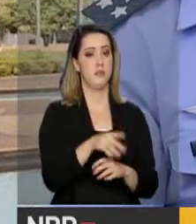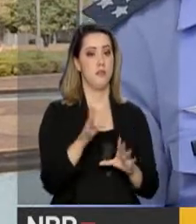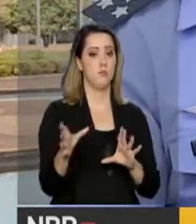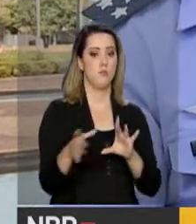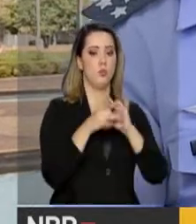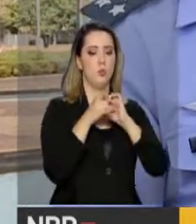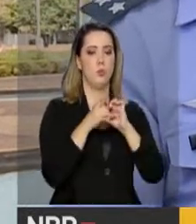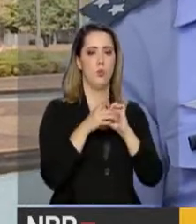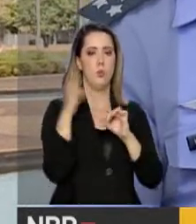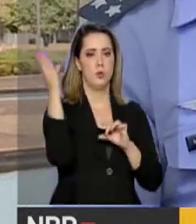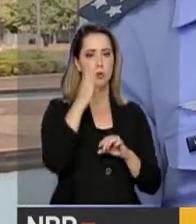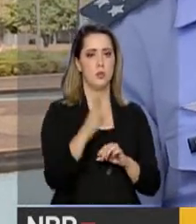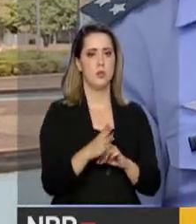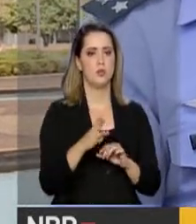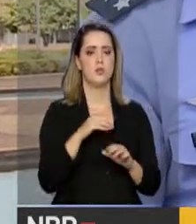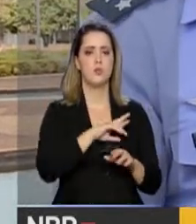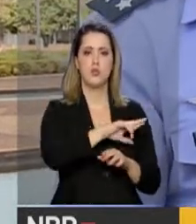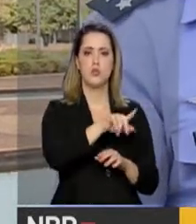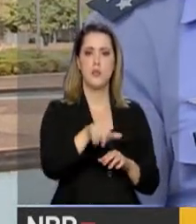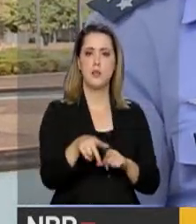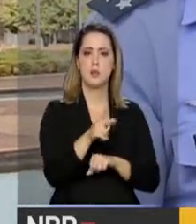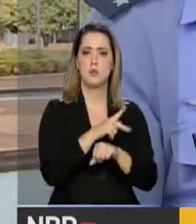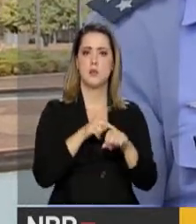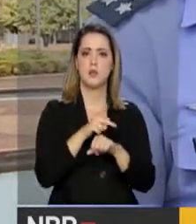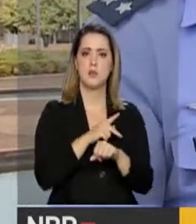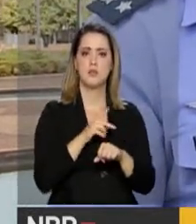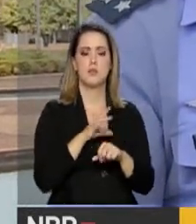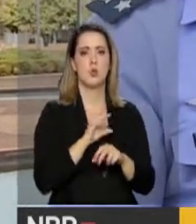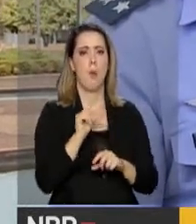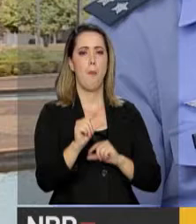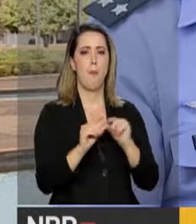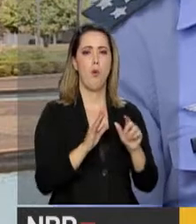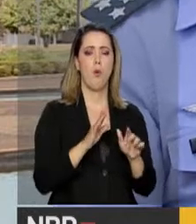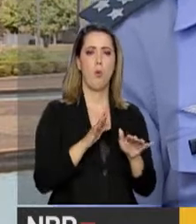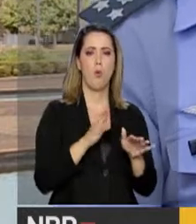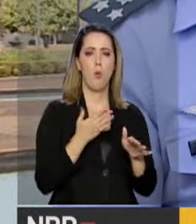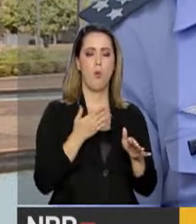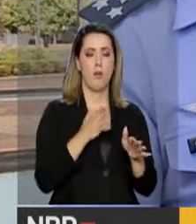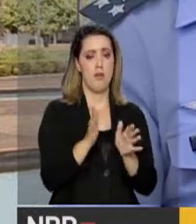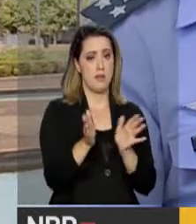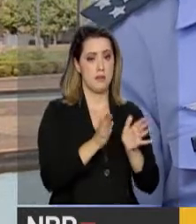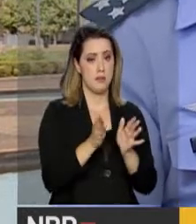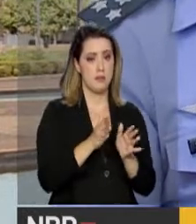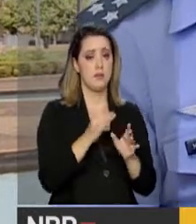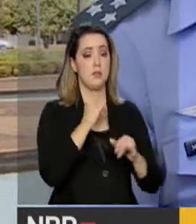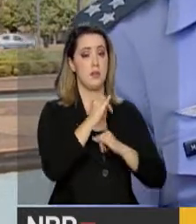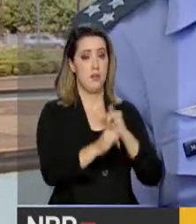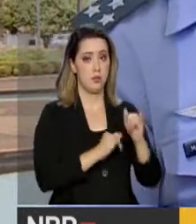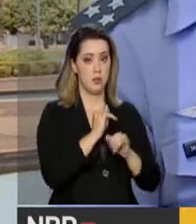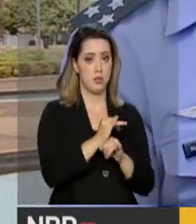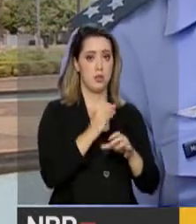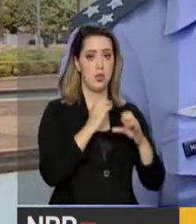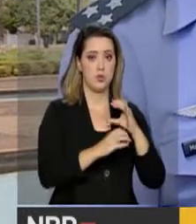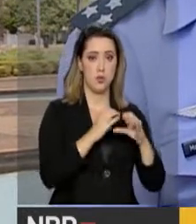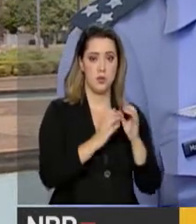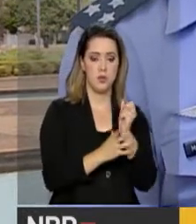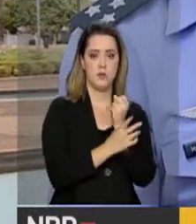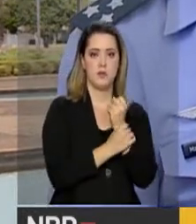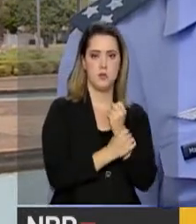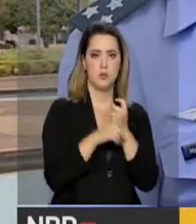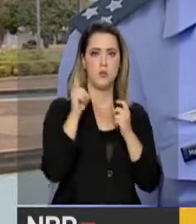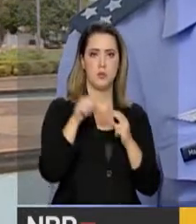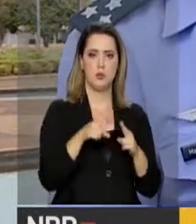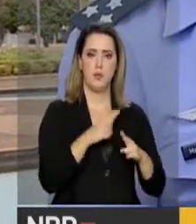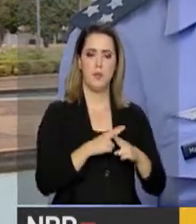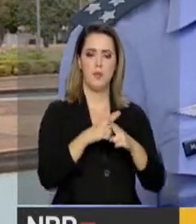integra o Brasil num rol de país com pouca acessibilidade aos serviços satelitais. É uma banda muito larga que a gente pode empregar